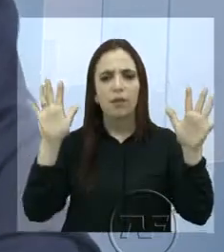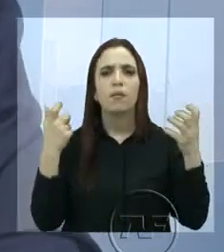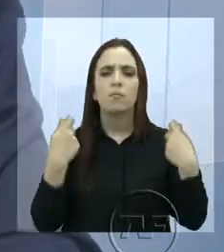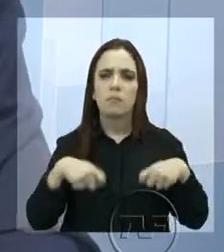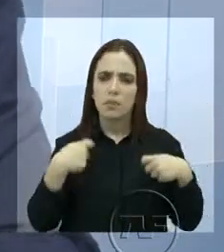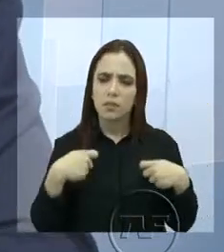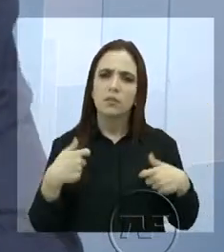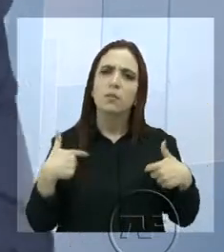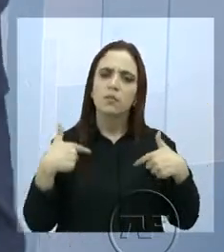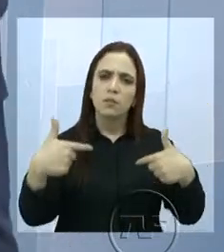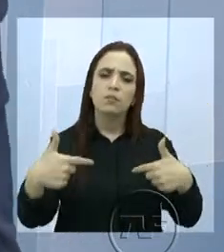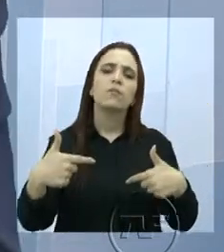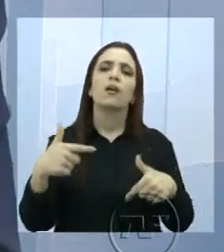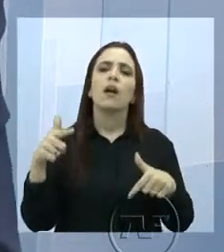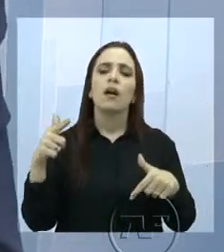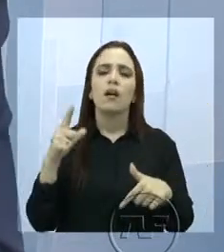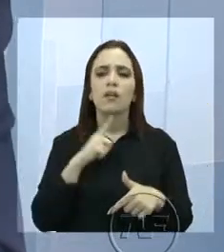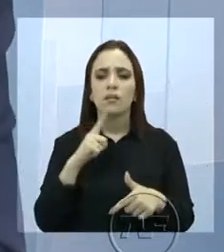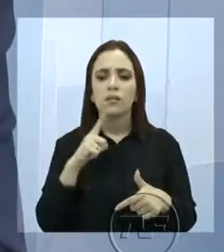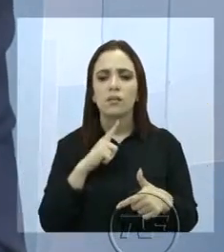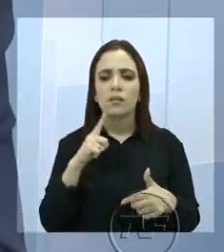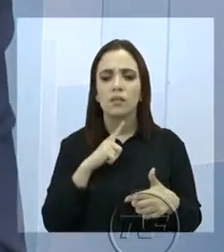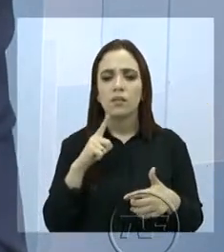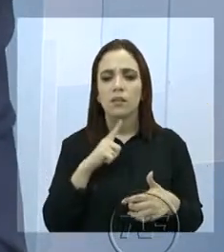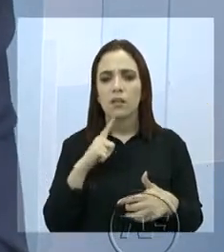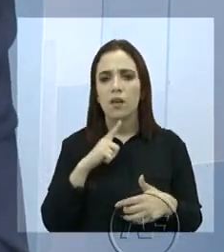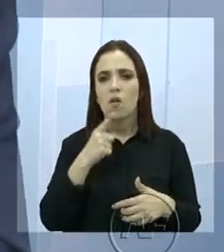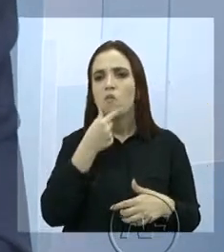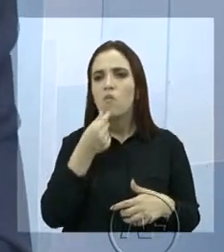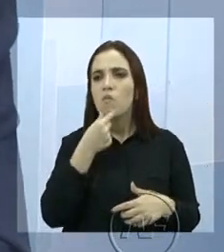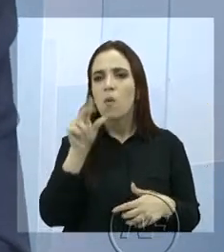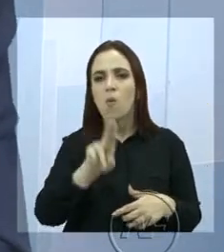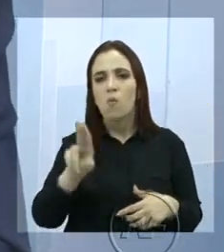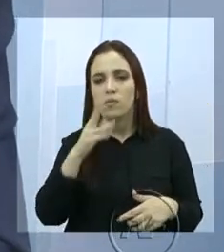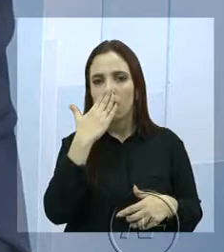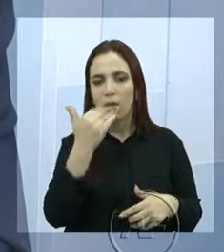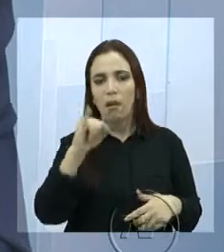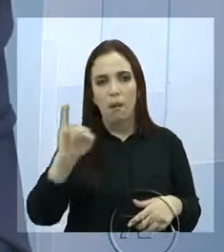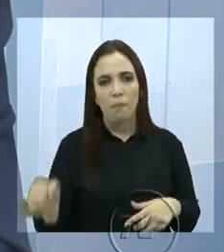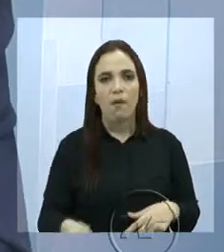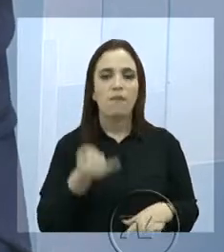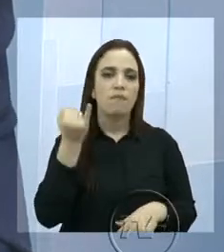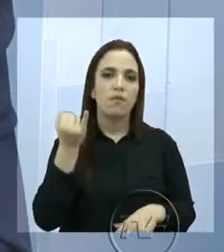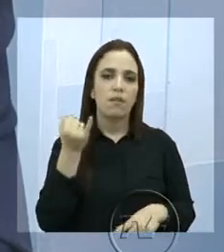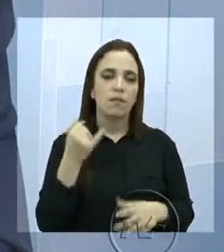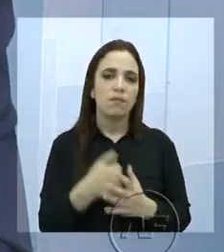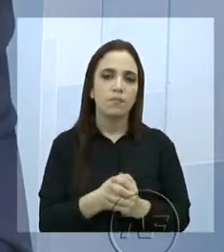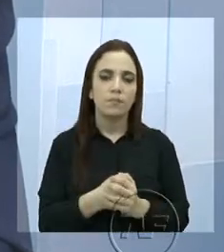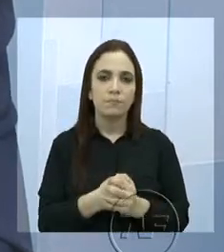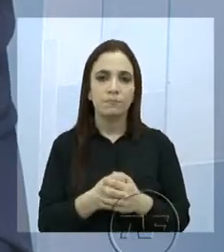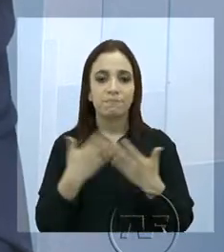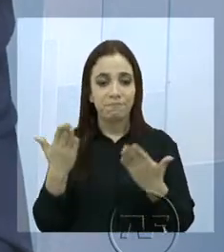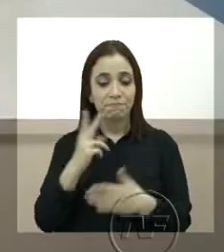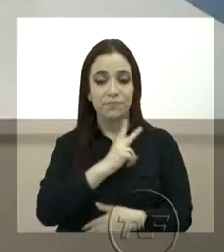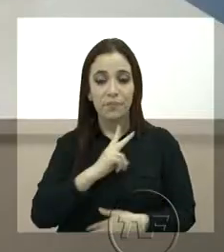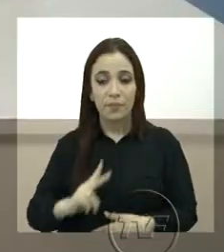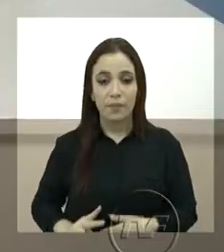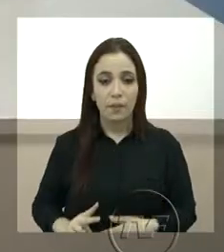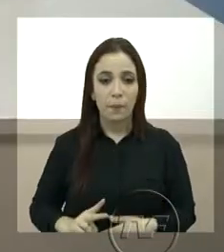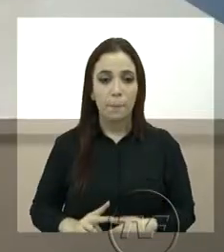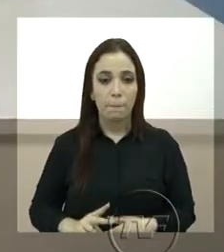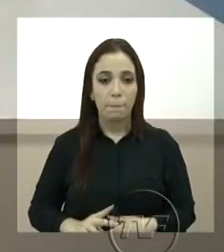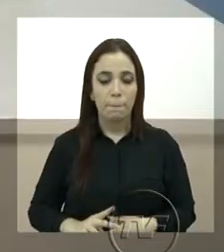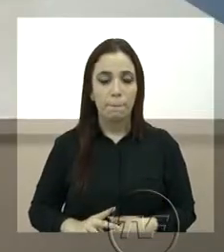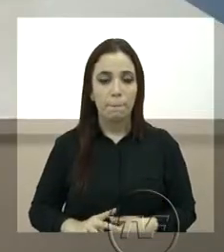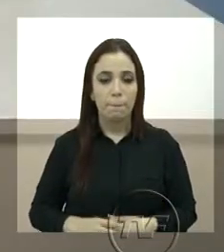que, infelizmente, usam do poder econômico, muitas vezes, para submeter a parceira a esse tipo de situação. Vereador, vamos voltar um